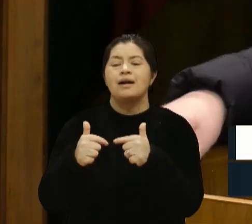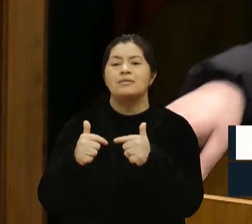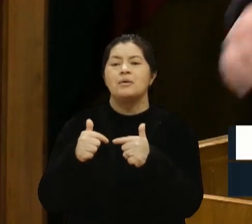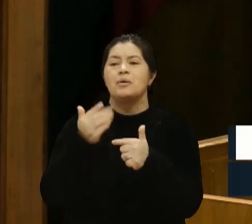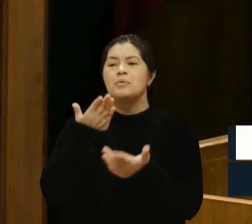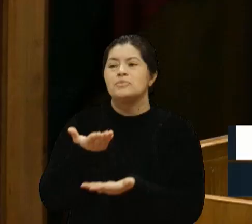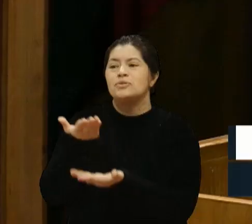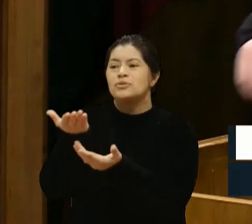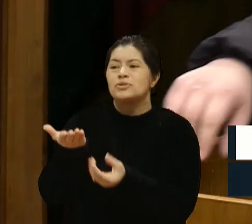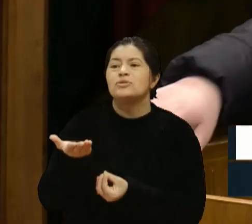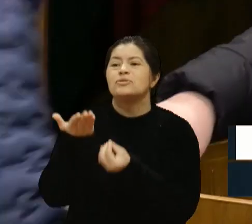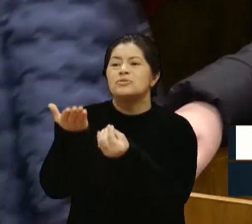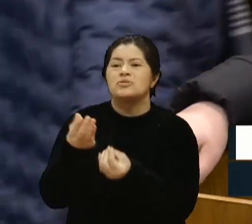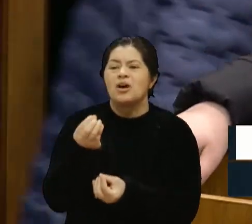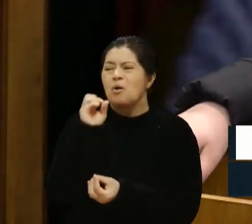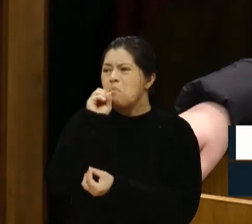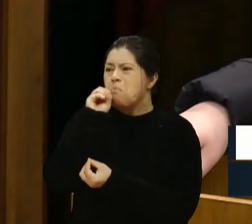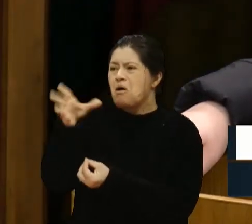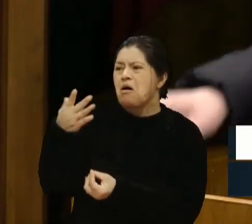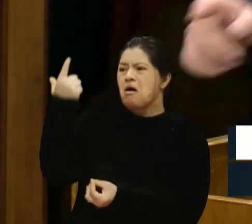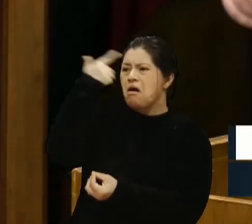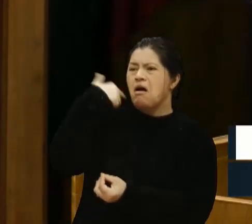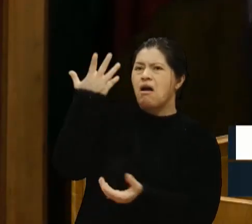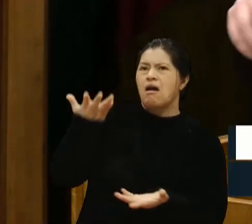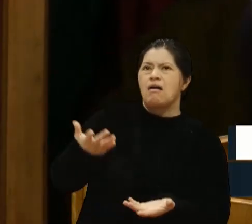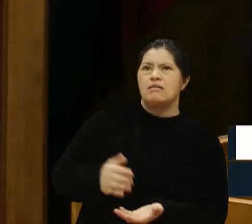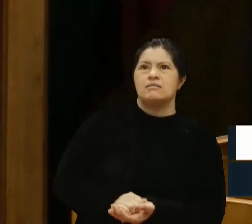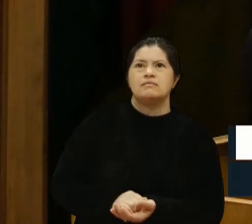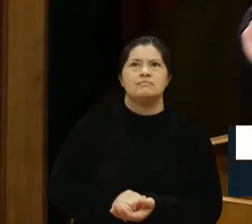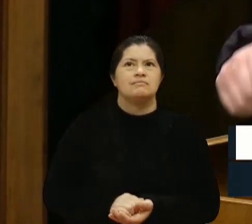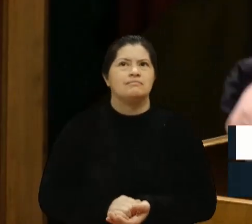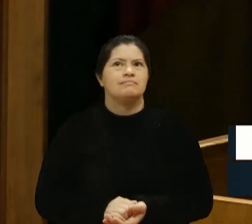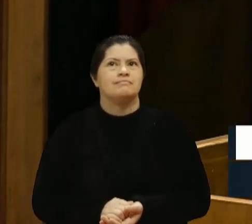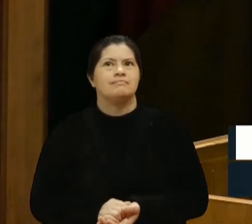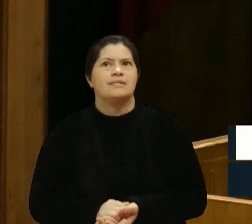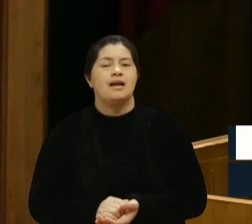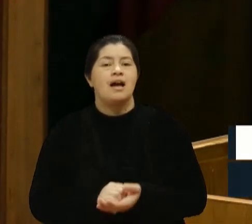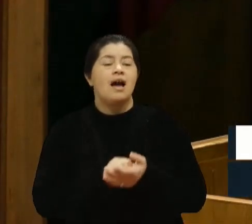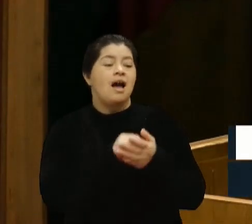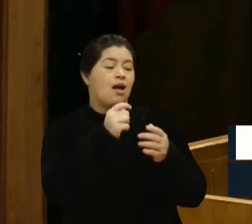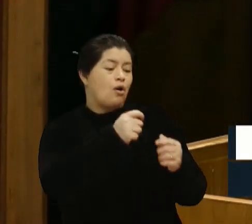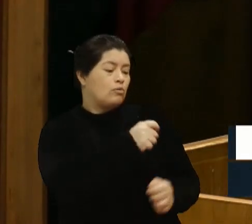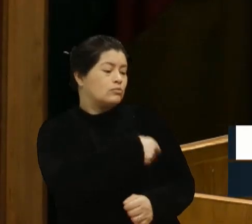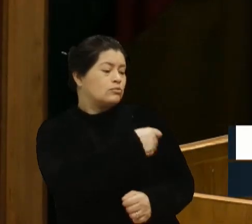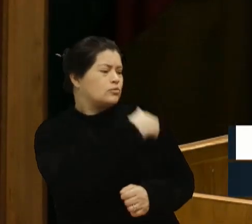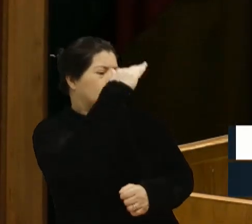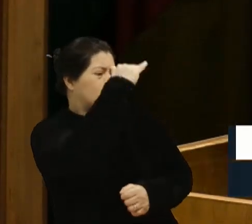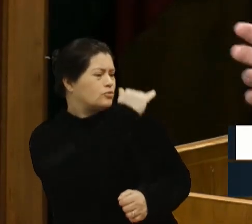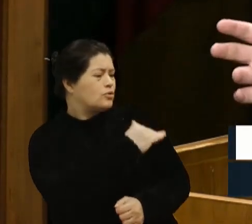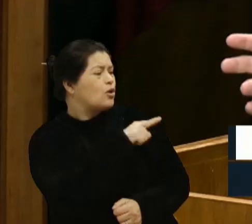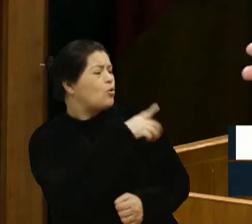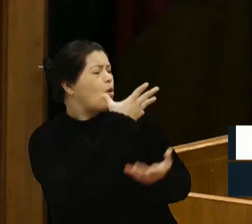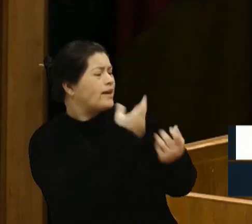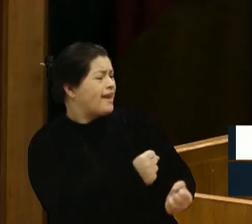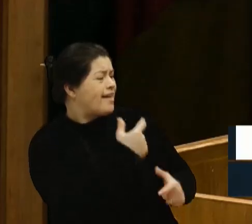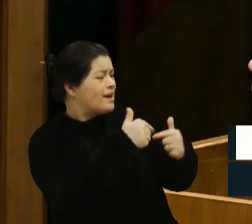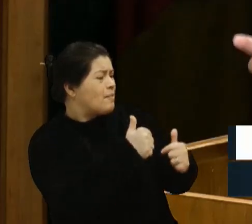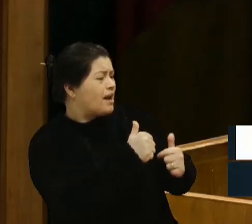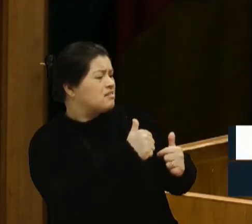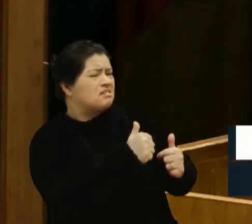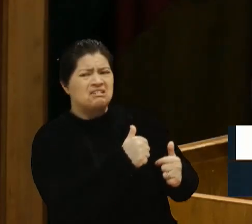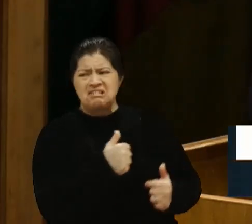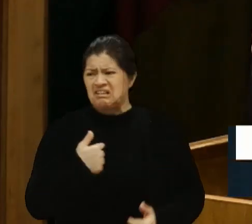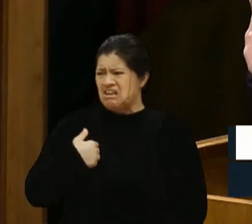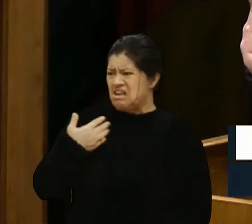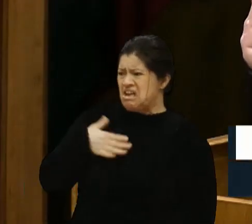para ver se ele não vai cuspir na tua cara. Esses dias eu baixei o vídeo para falar com ele, disse, rapaz, isso aqui é o trabalho, está me estranhando? Falou para mim, eu